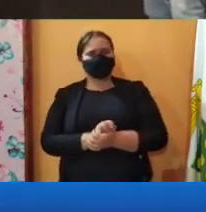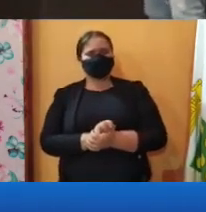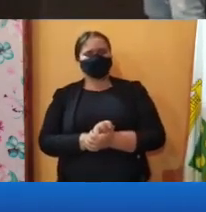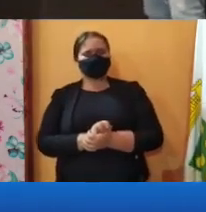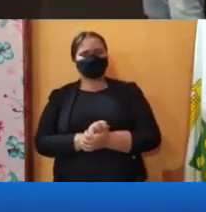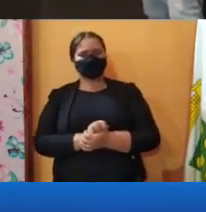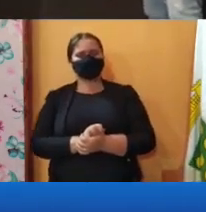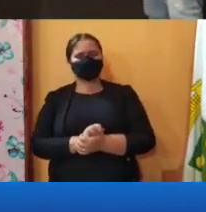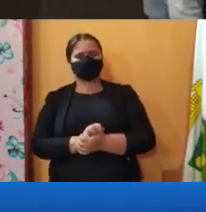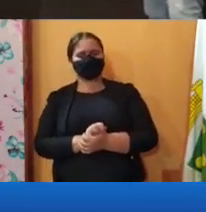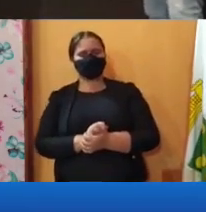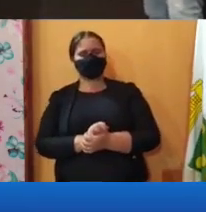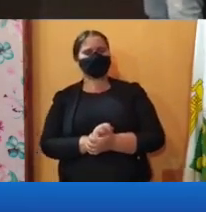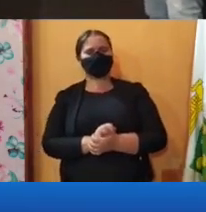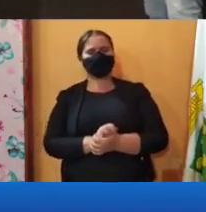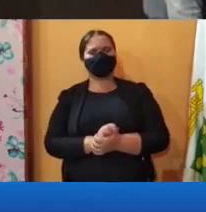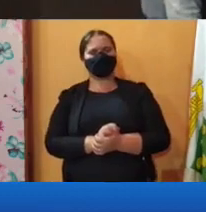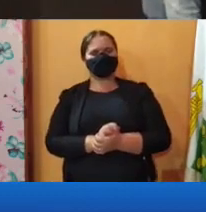bem rapidinho.